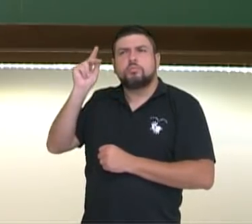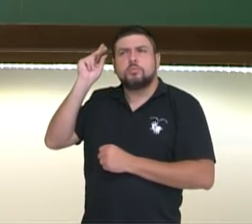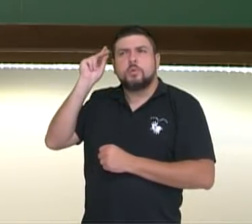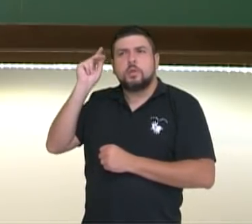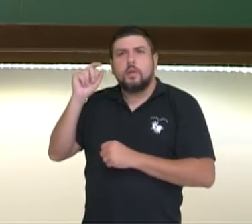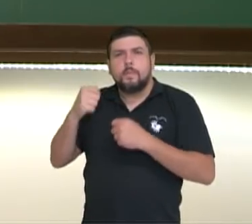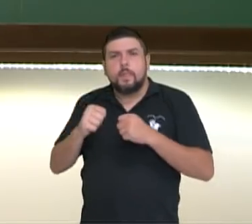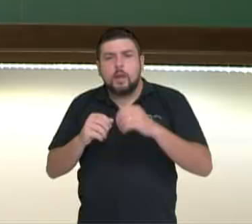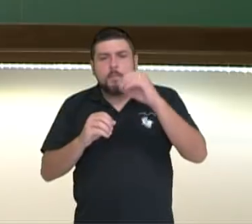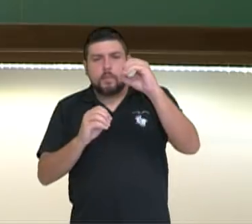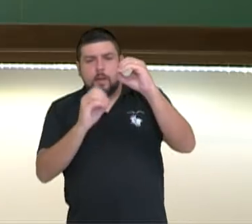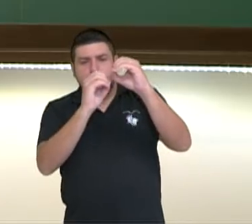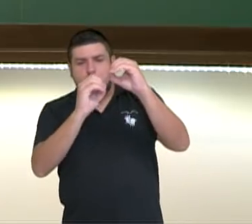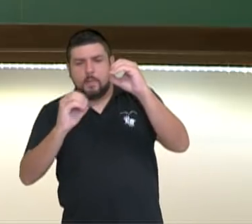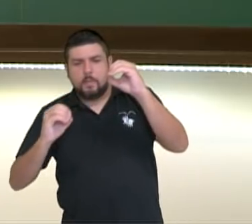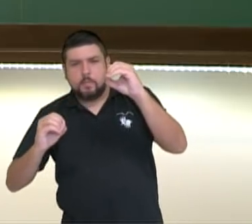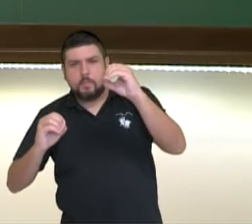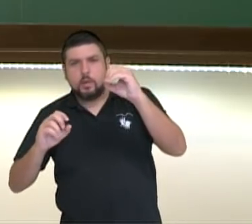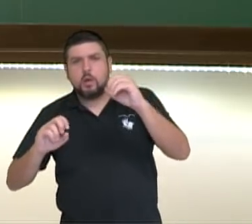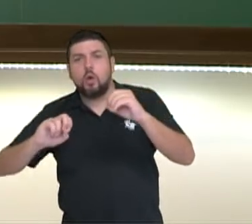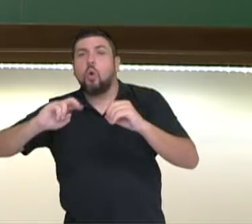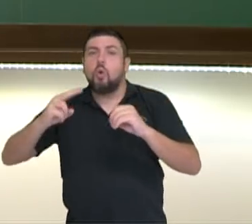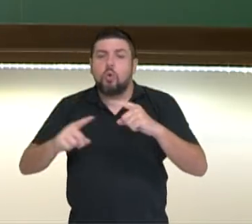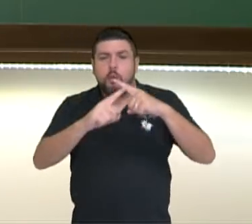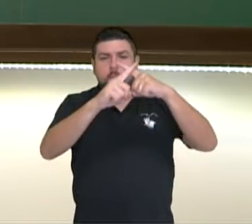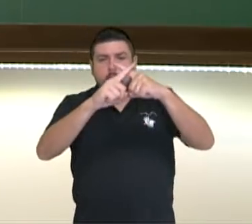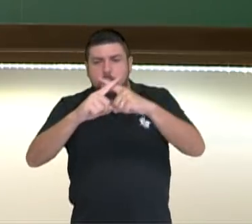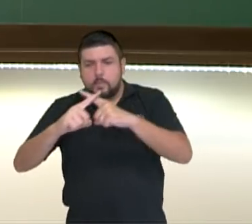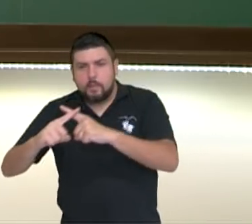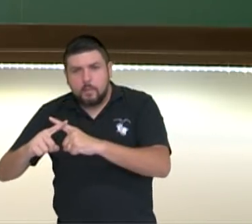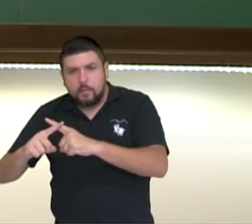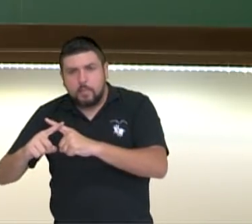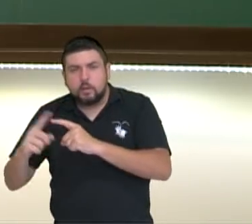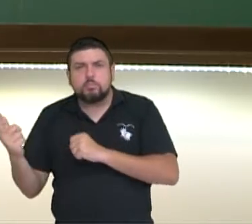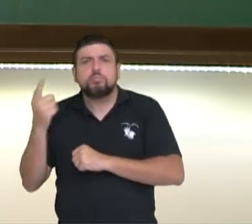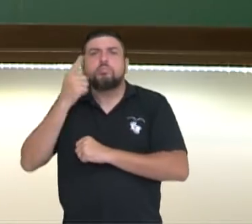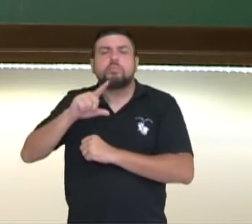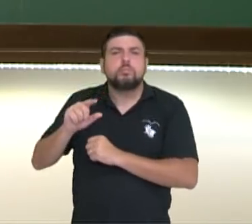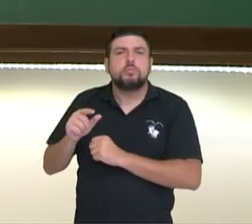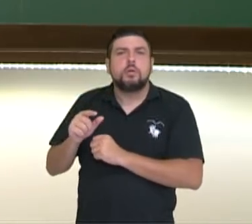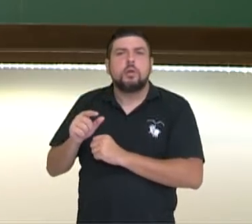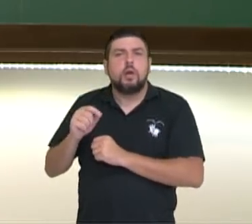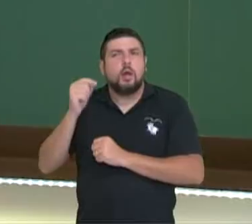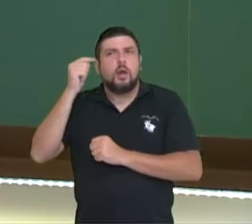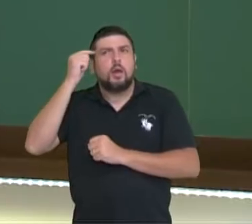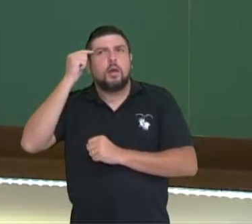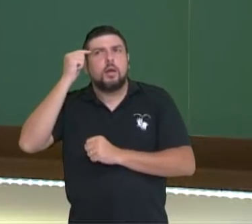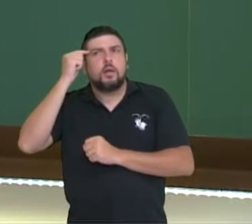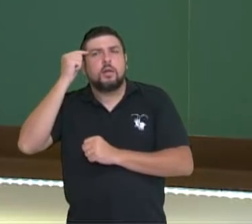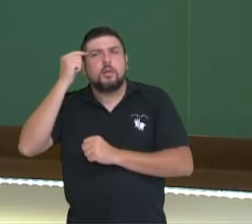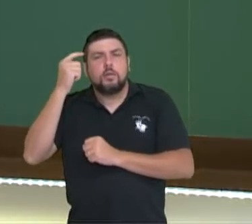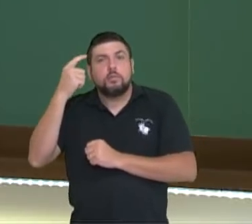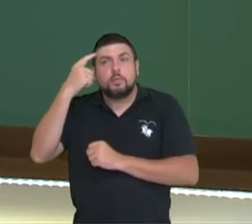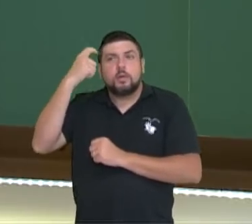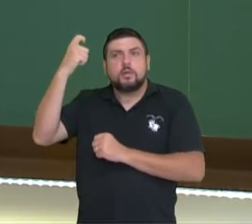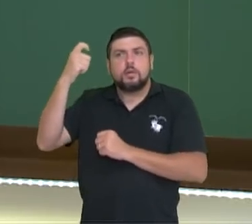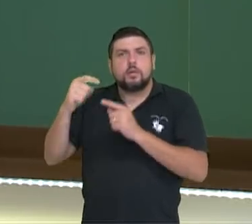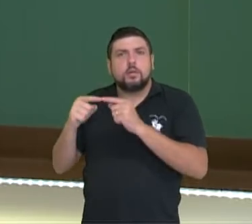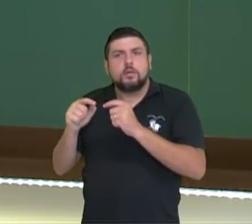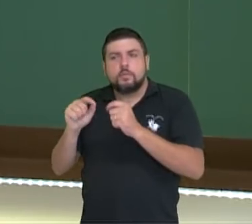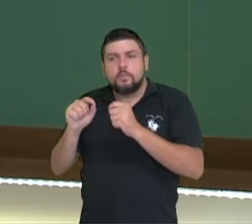combinar ou 3 bolinhas, ou 3x para vencer a partida, né? Então esses jogos fizeram o quê?